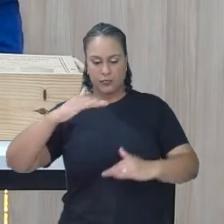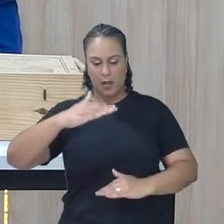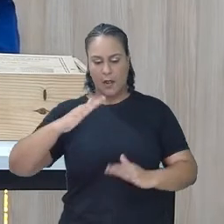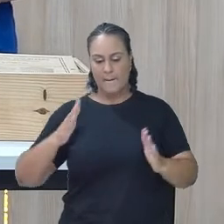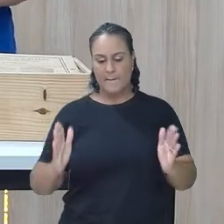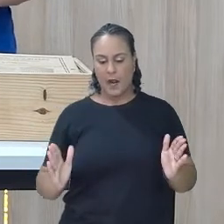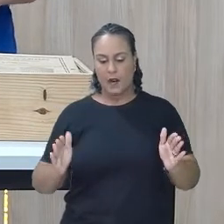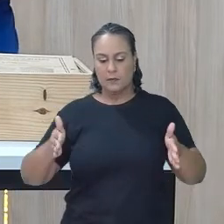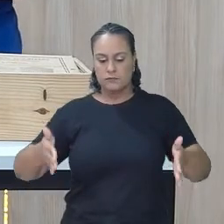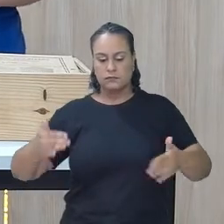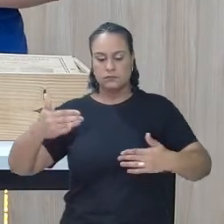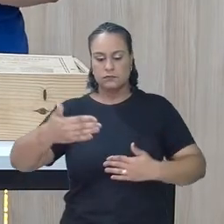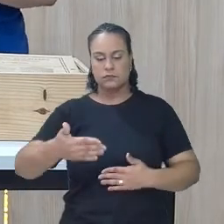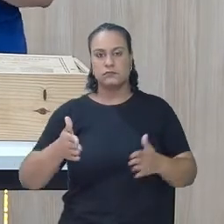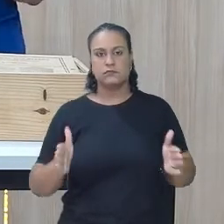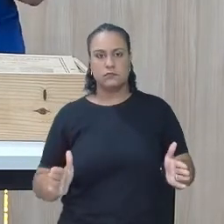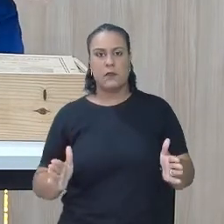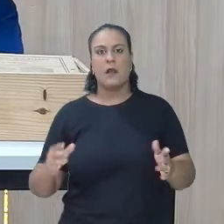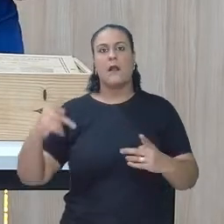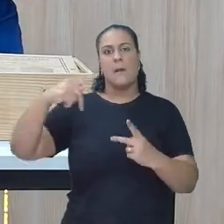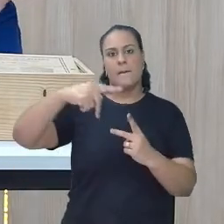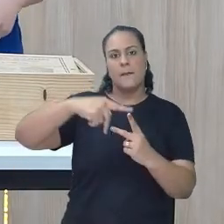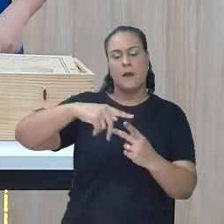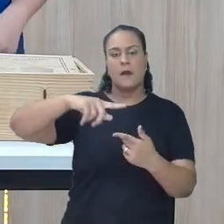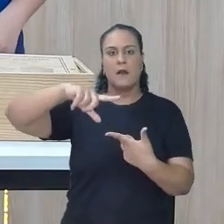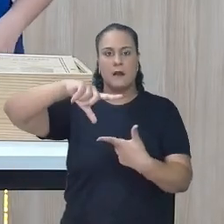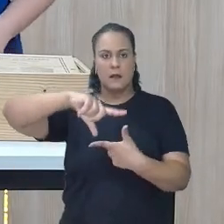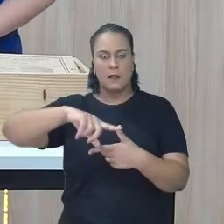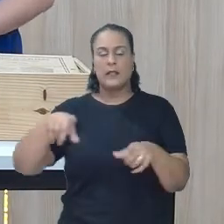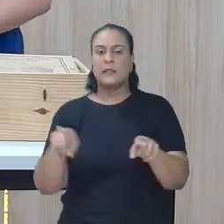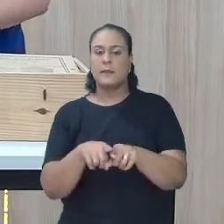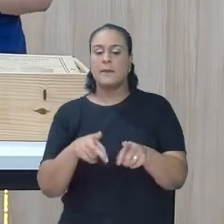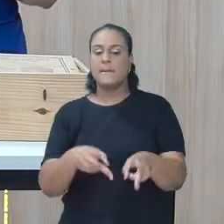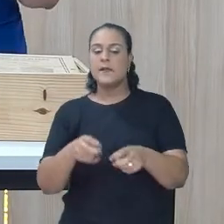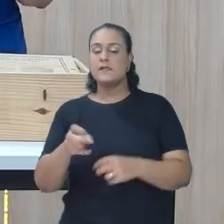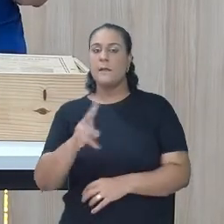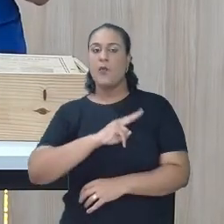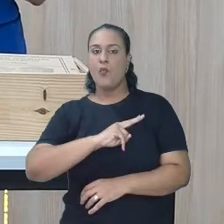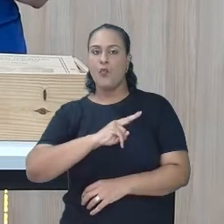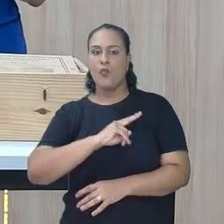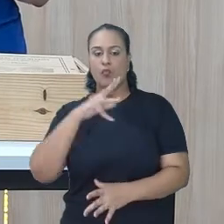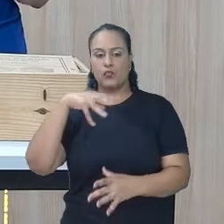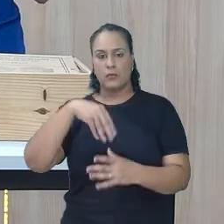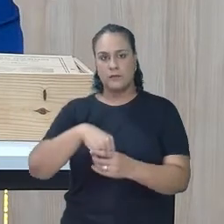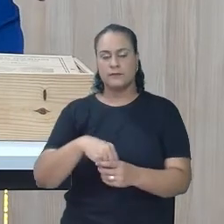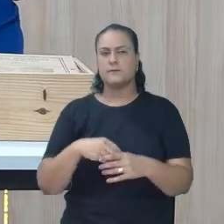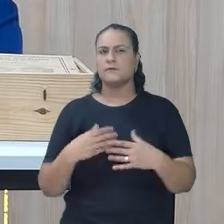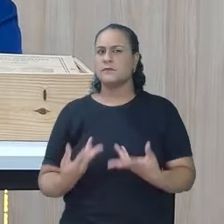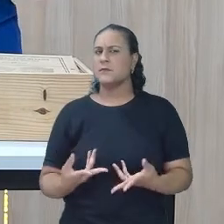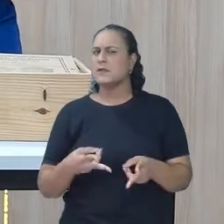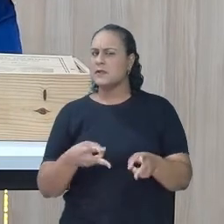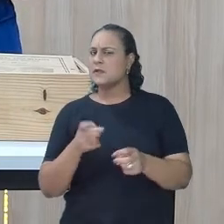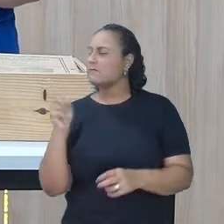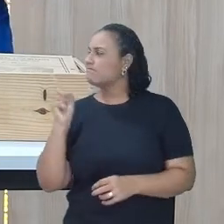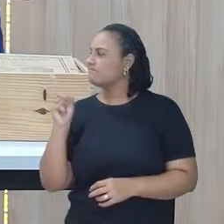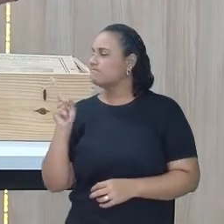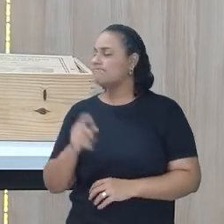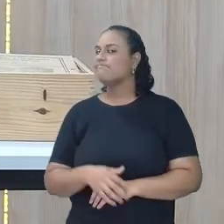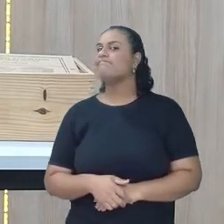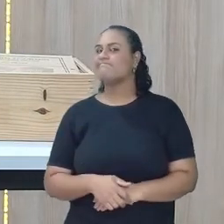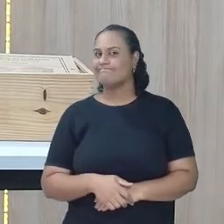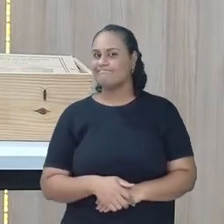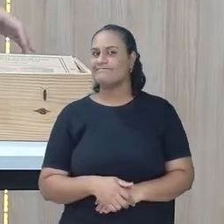sobre superfície, observando também a relação do volume mais na frente. Então, se a gente observa a superfície, eu disse que ia trazer uma caixinha, né, pra